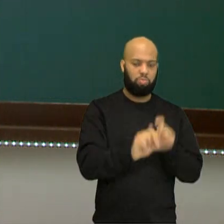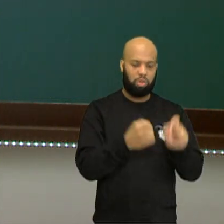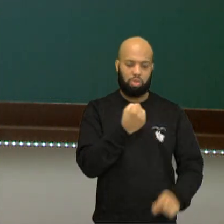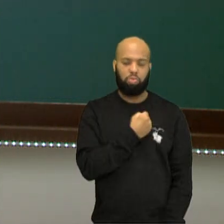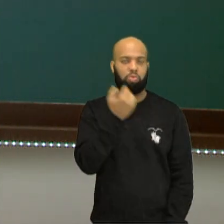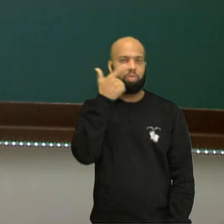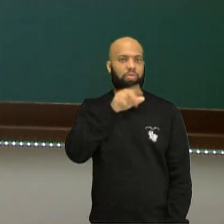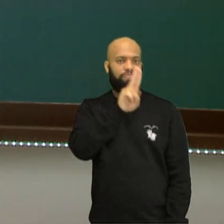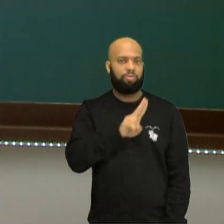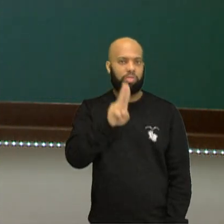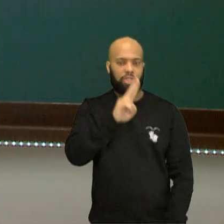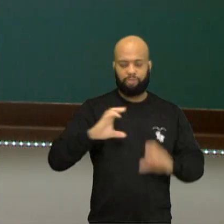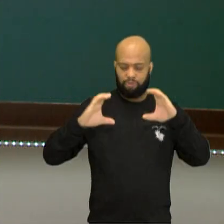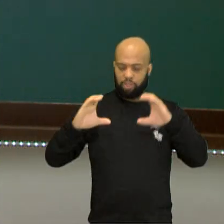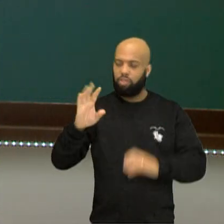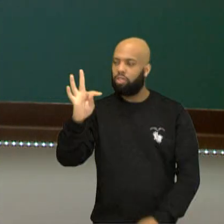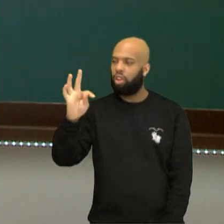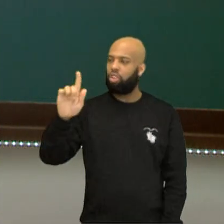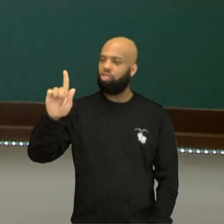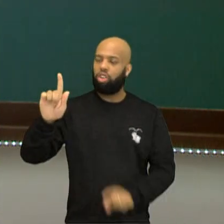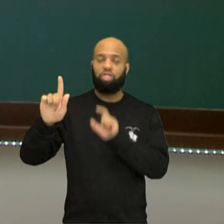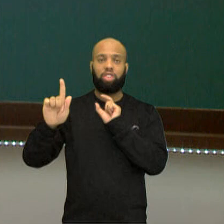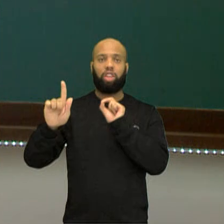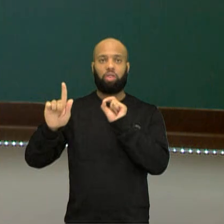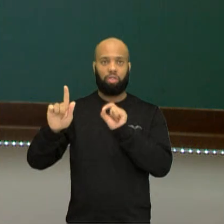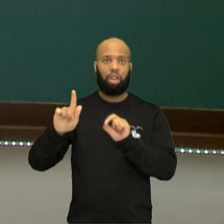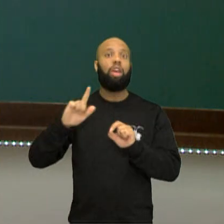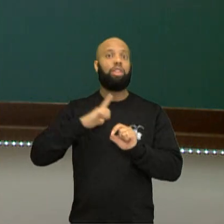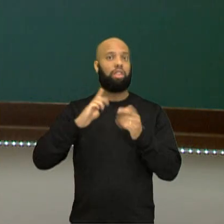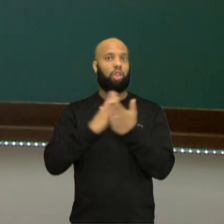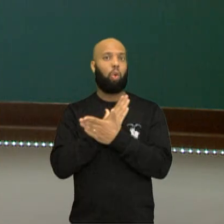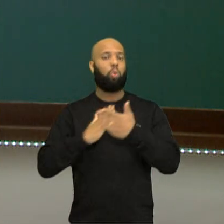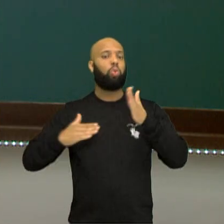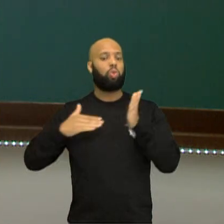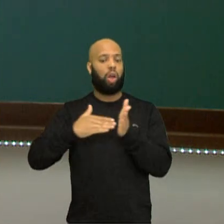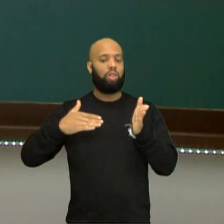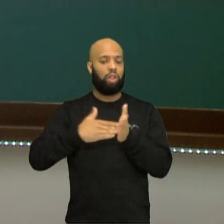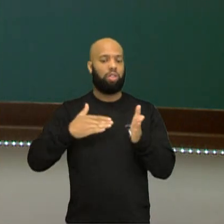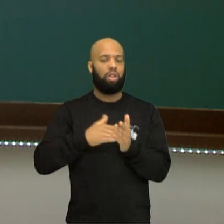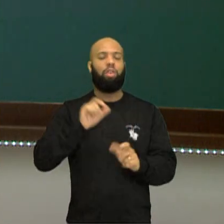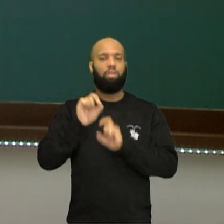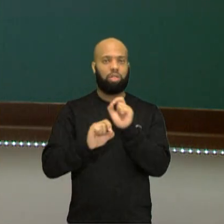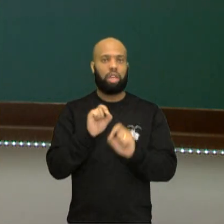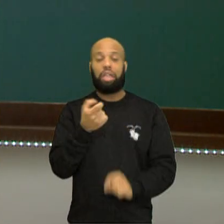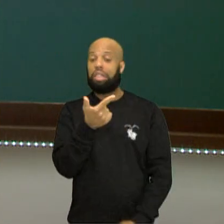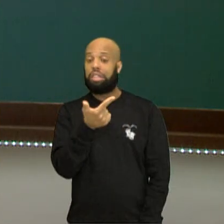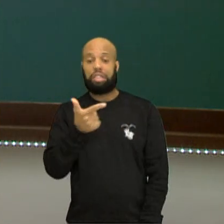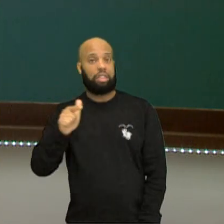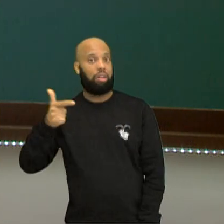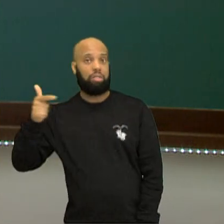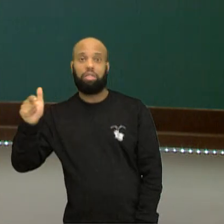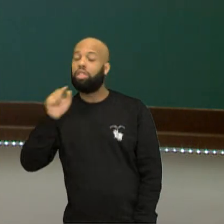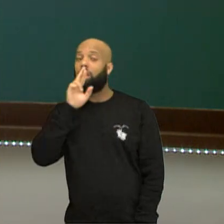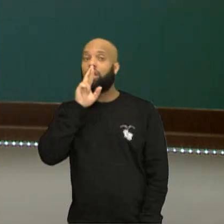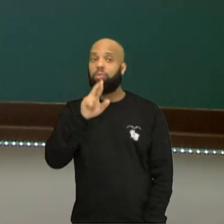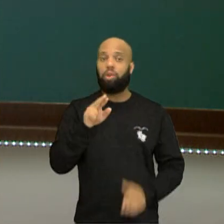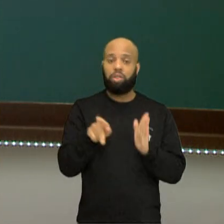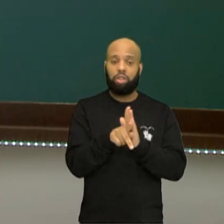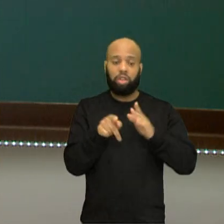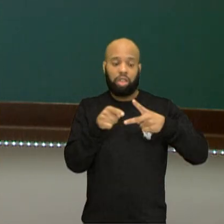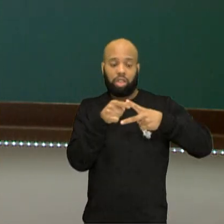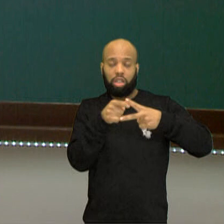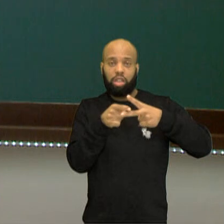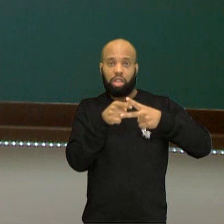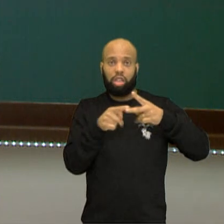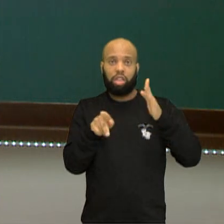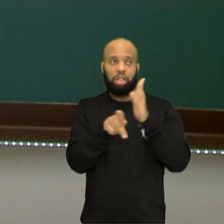função tangente, esse domínio tem uma restrição. E qual é a restrição? Que não existem valores de tangente para ângulos que estão sobre